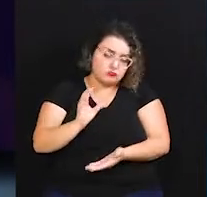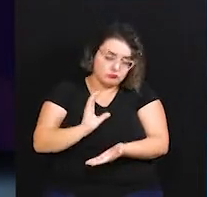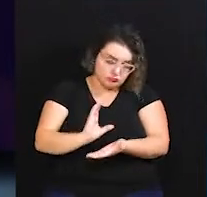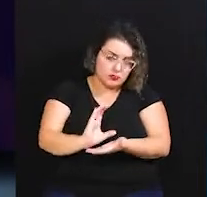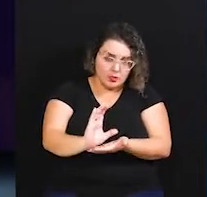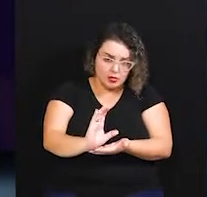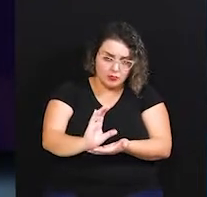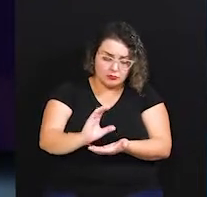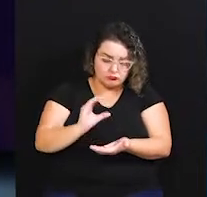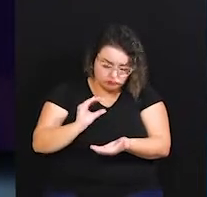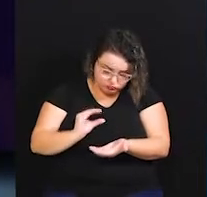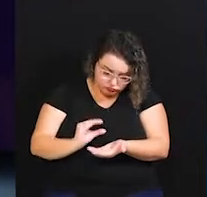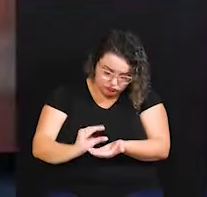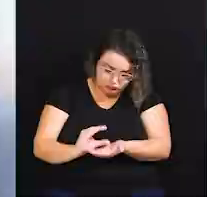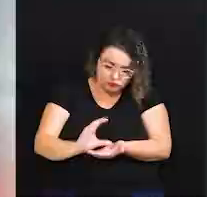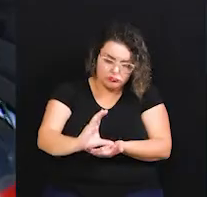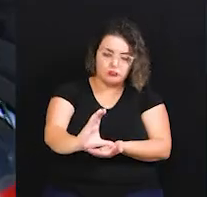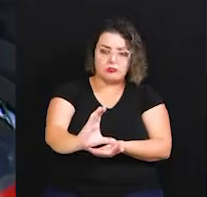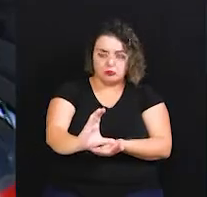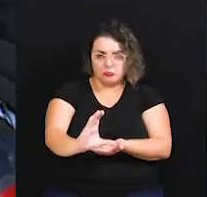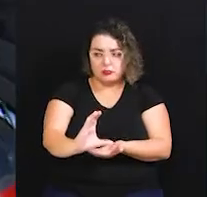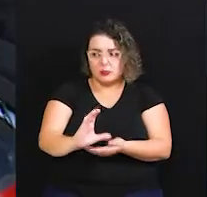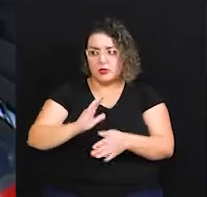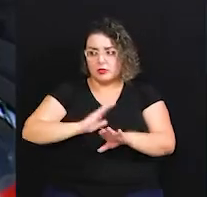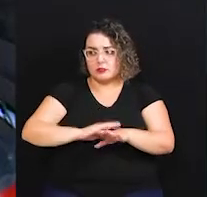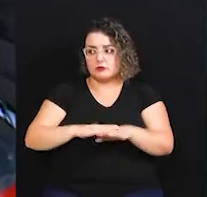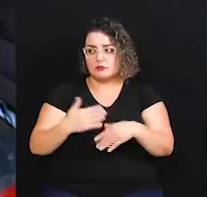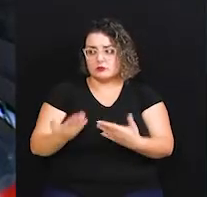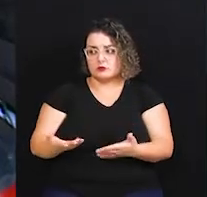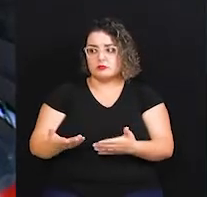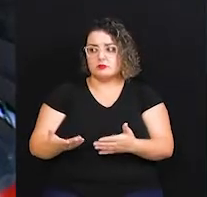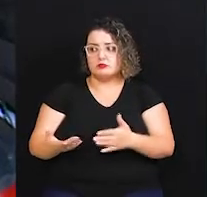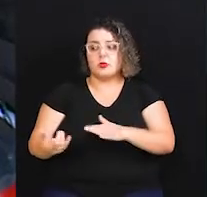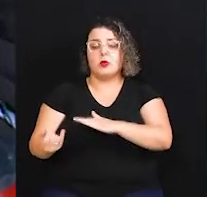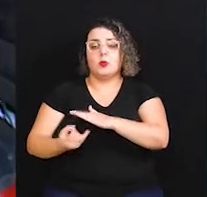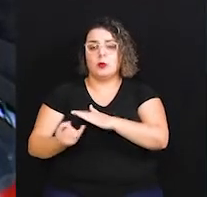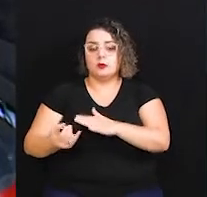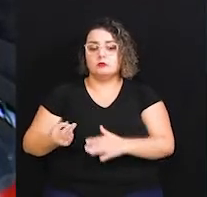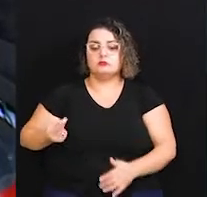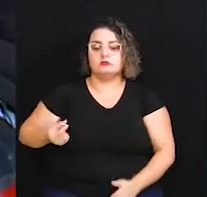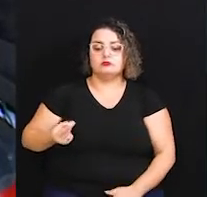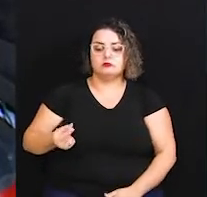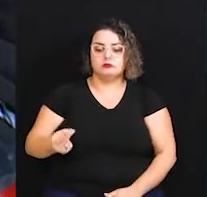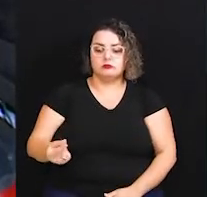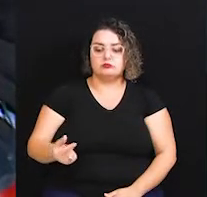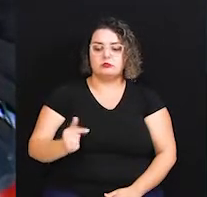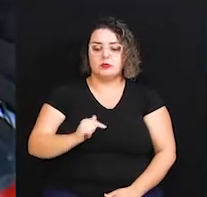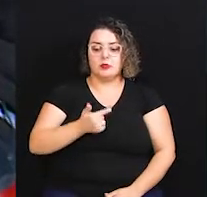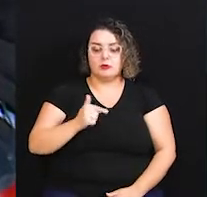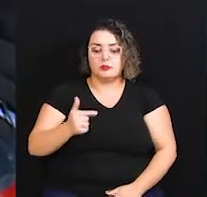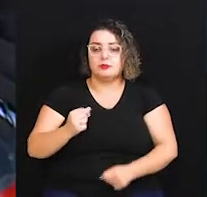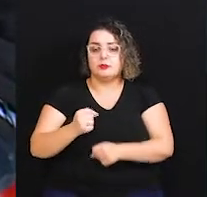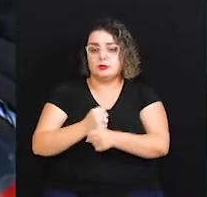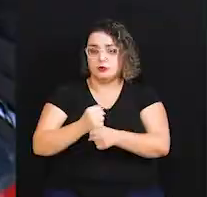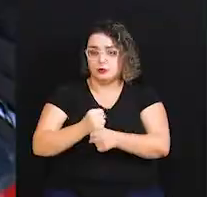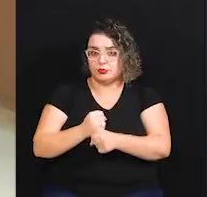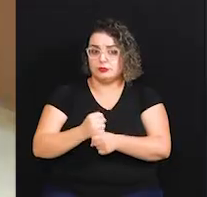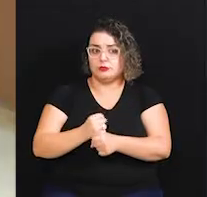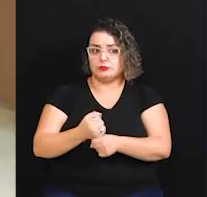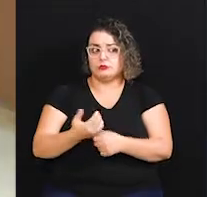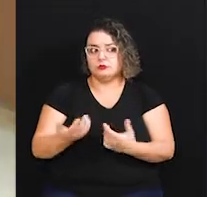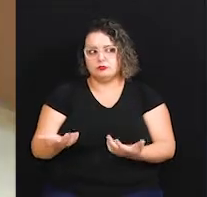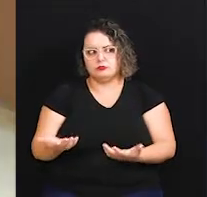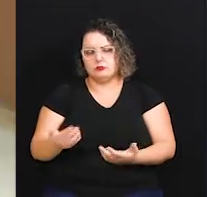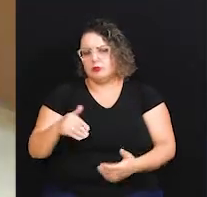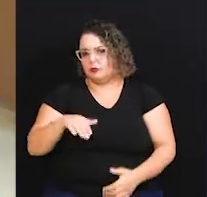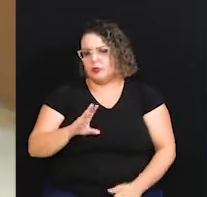mais, né, em atividades como essa. Mas a Anelo vem aí, nesses 22 anos, já passaram